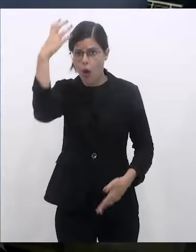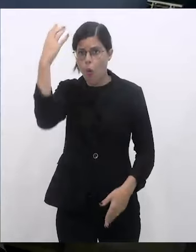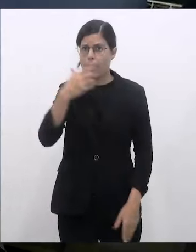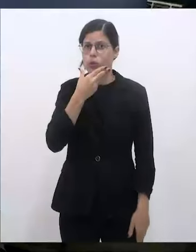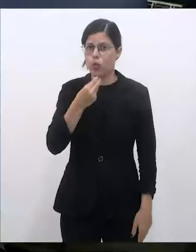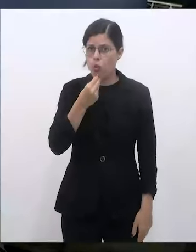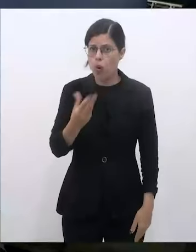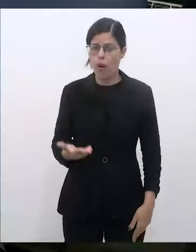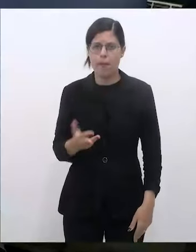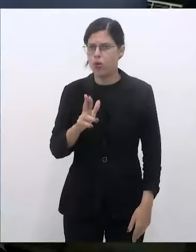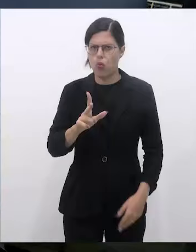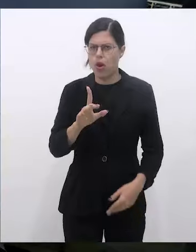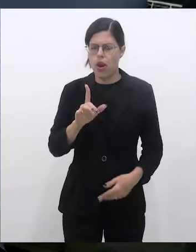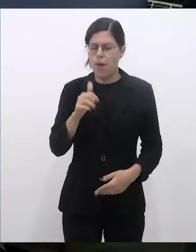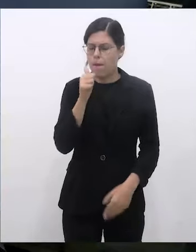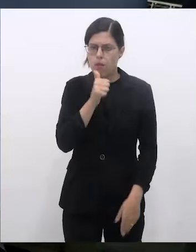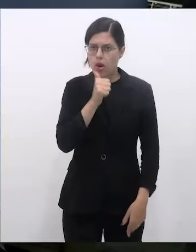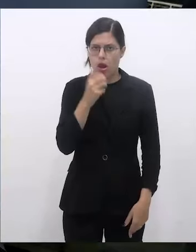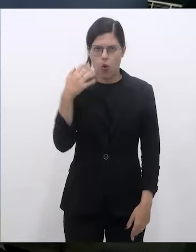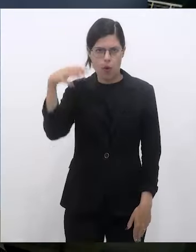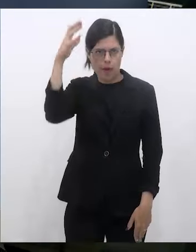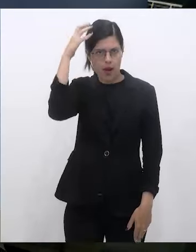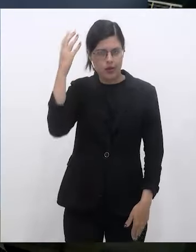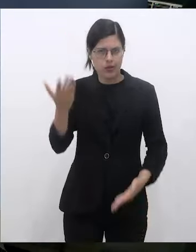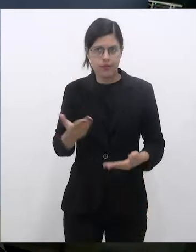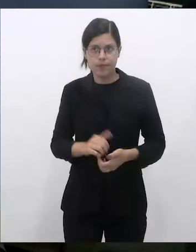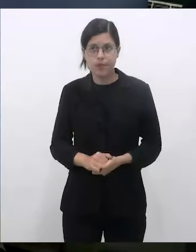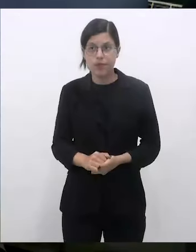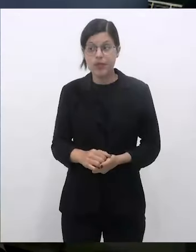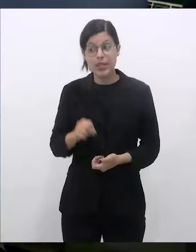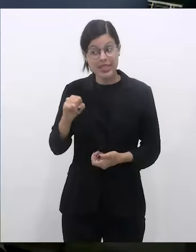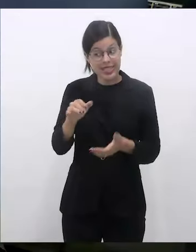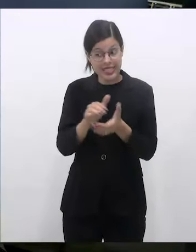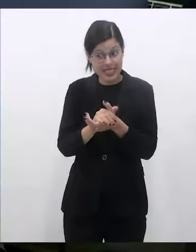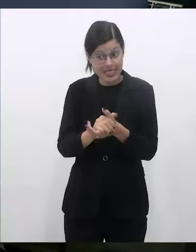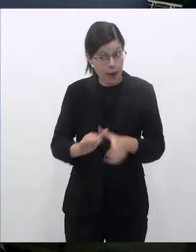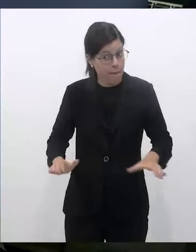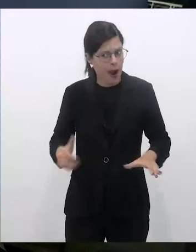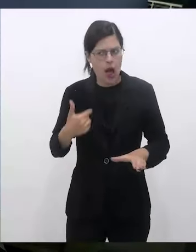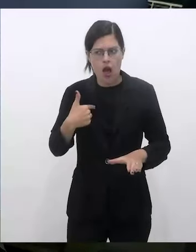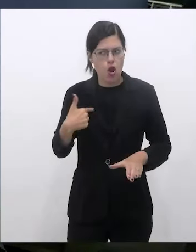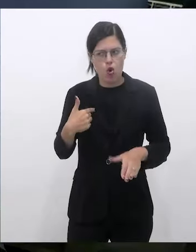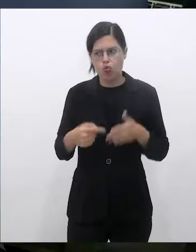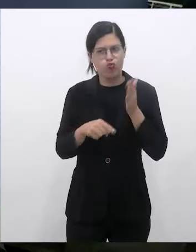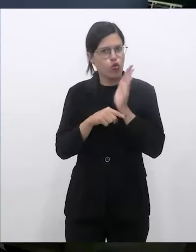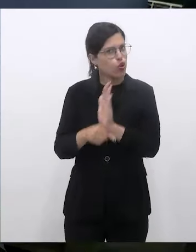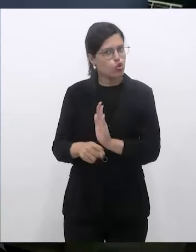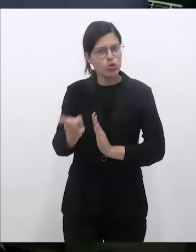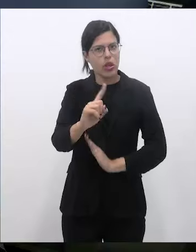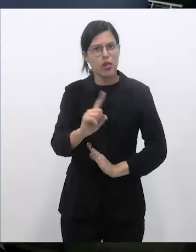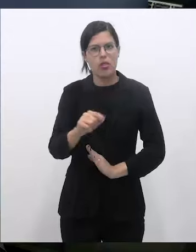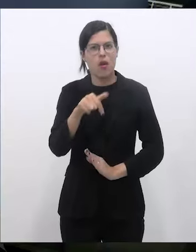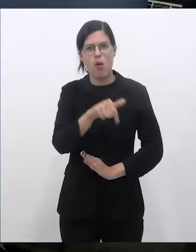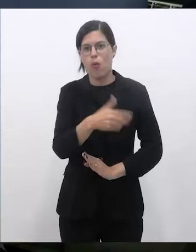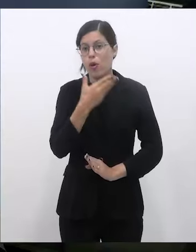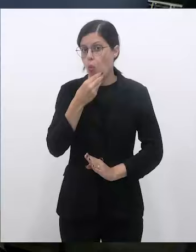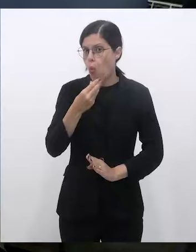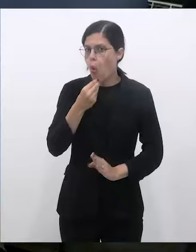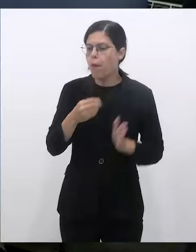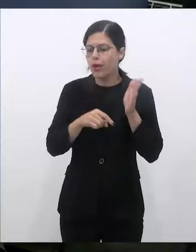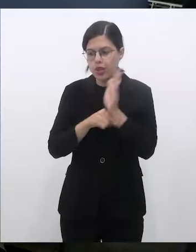fez isso é ele, não é a mulher. E ainda por cima, olha, se você se separar dele, eu não vou te sustentar não, é ele